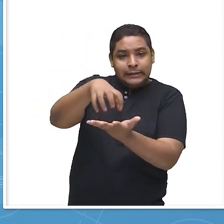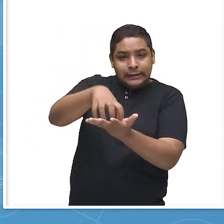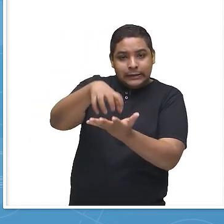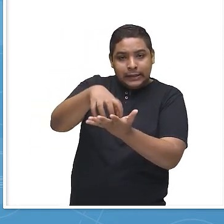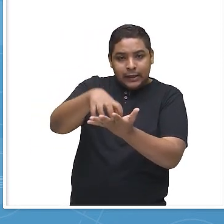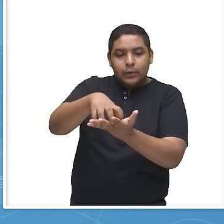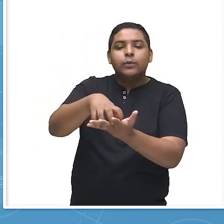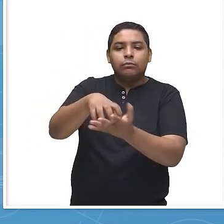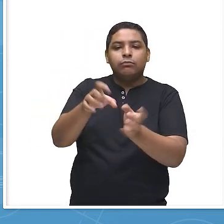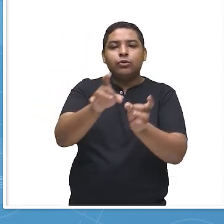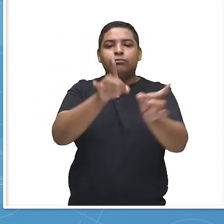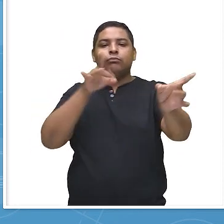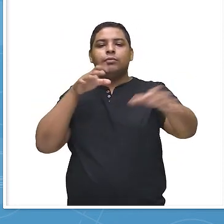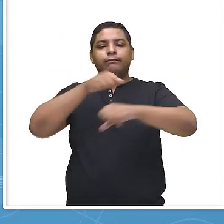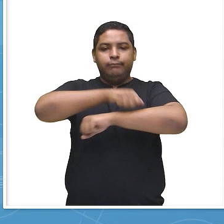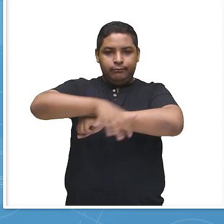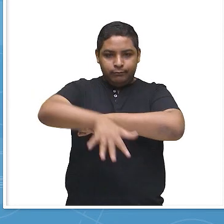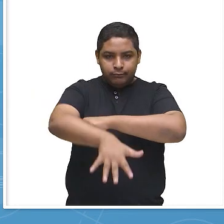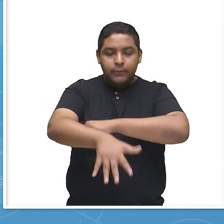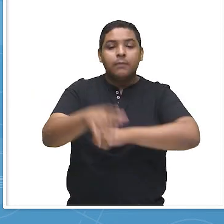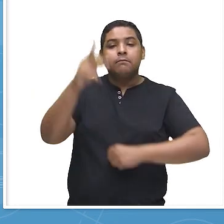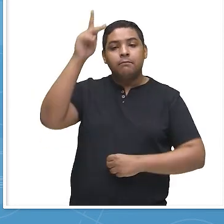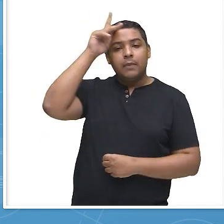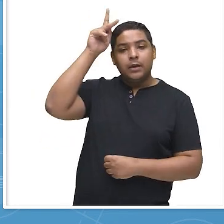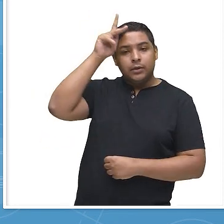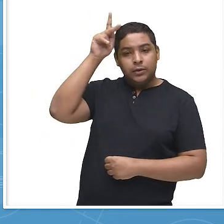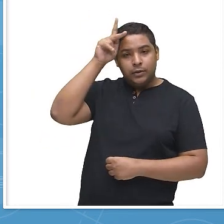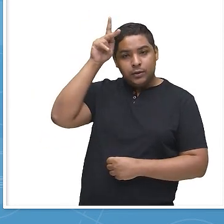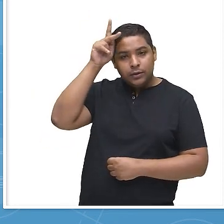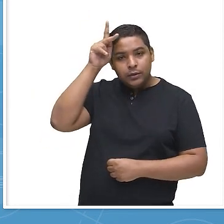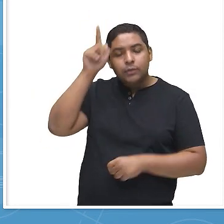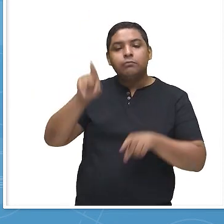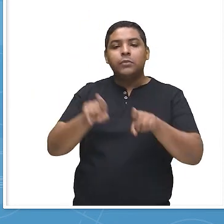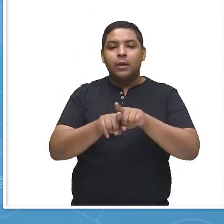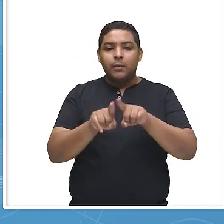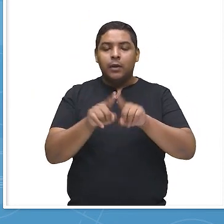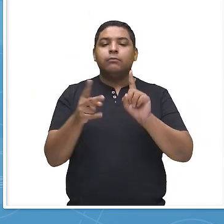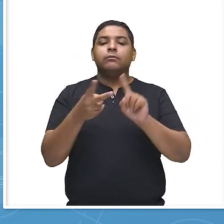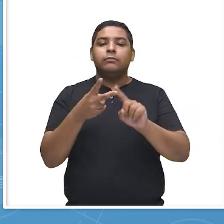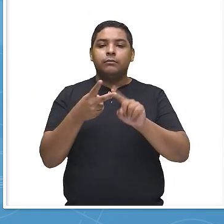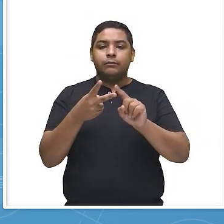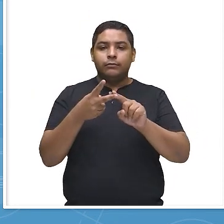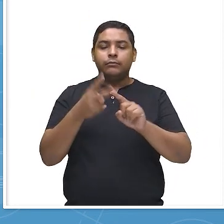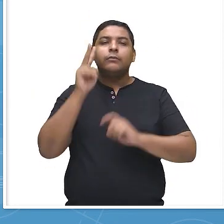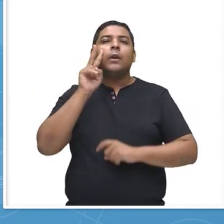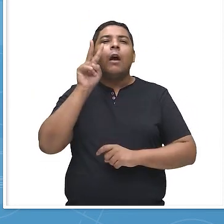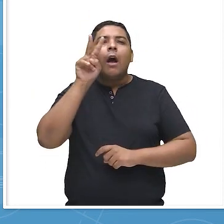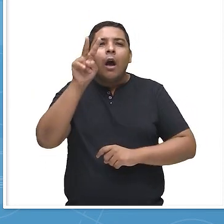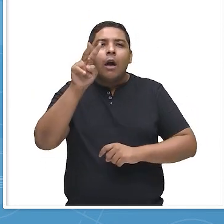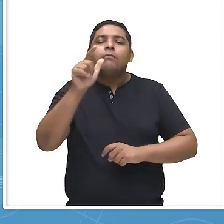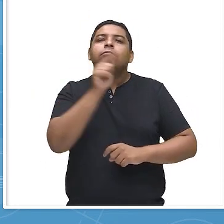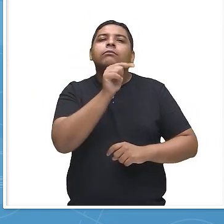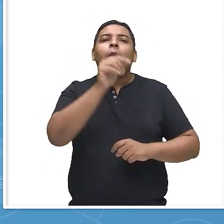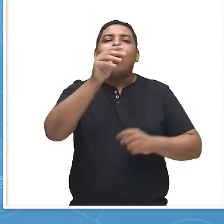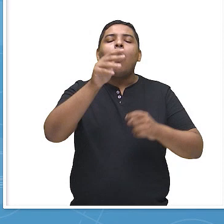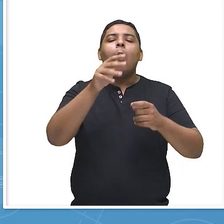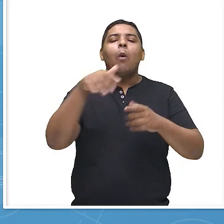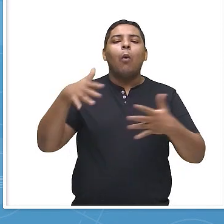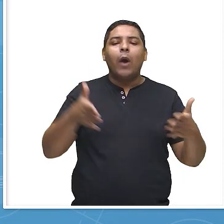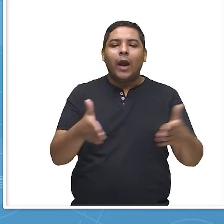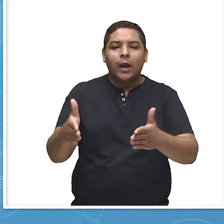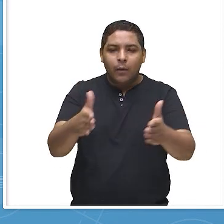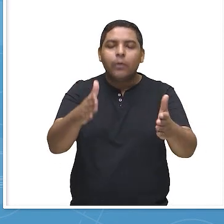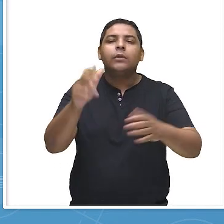tá? A cidade de Parintins, vista a partir do rio, tá? Então nós temos a vista da